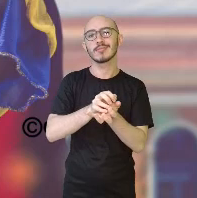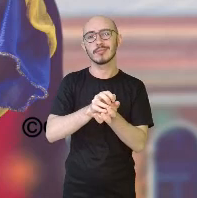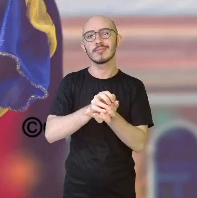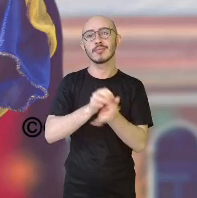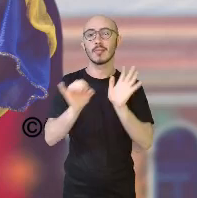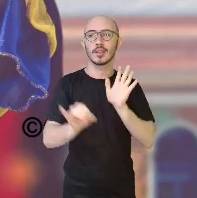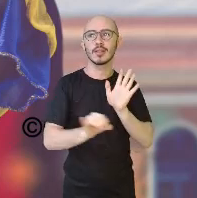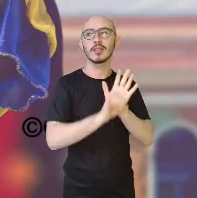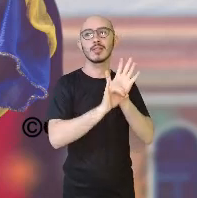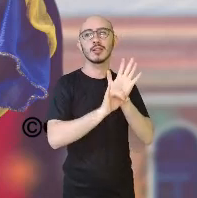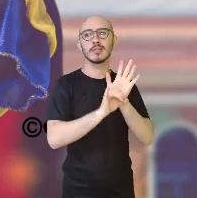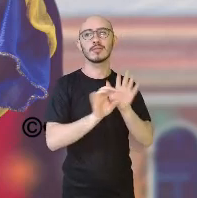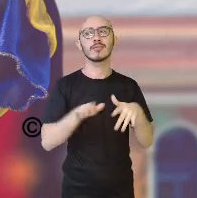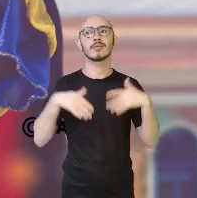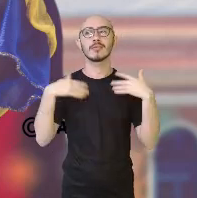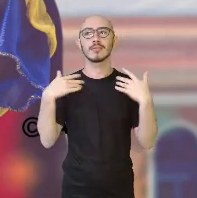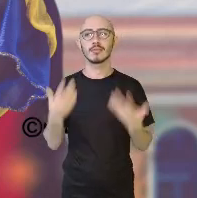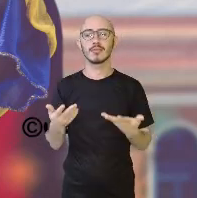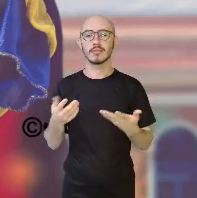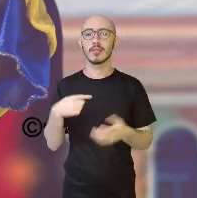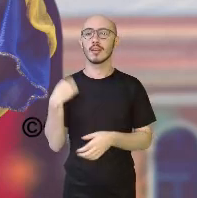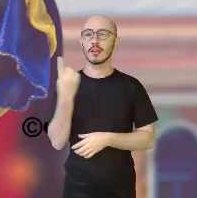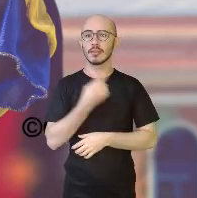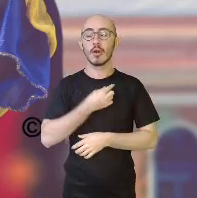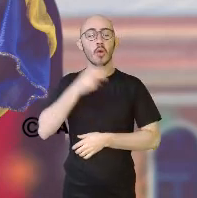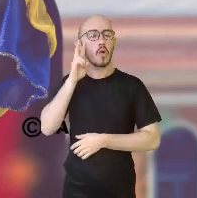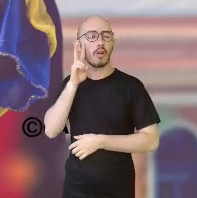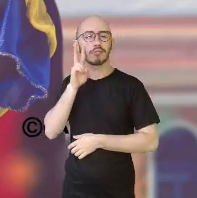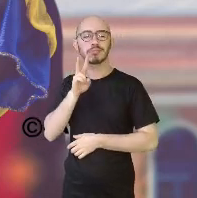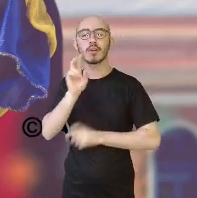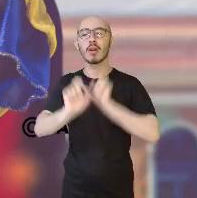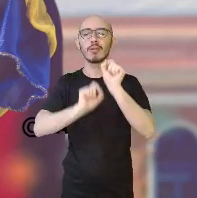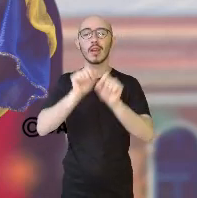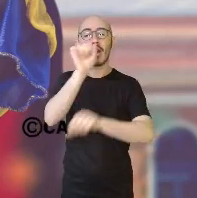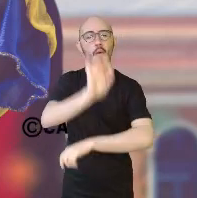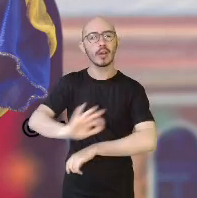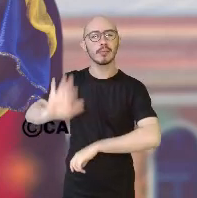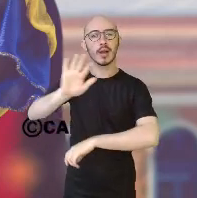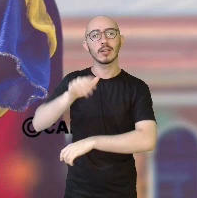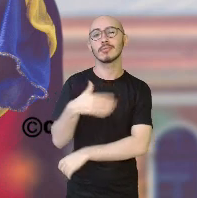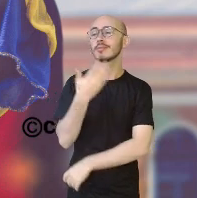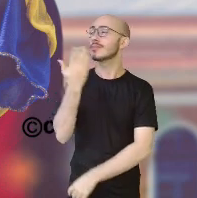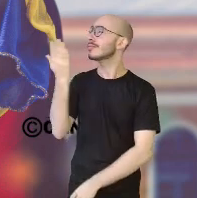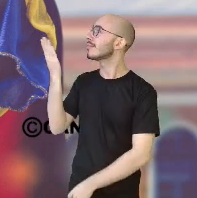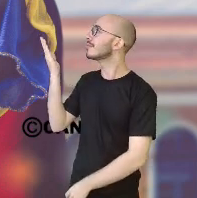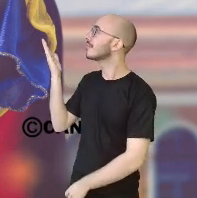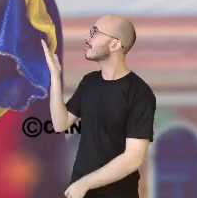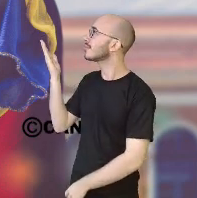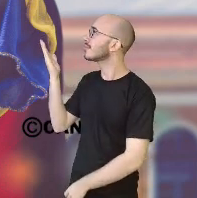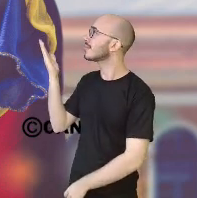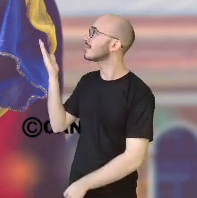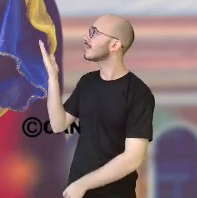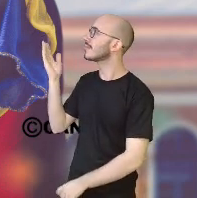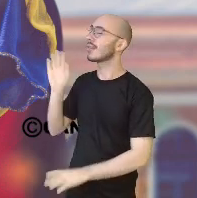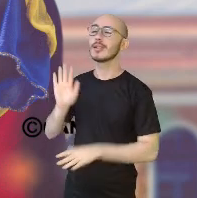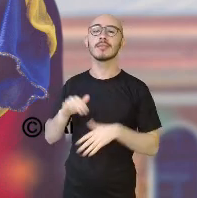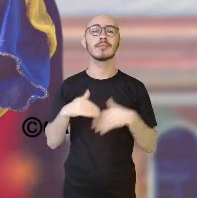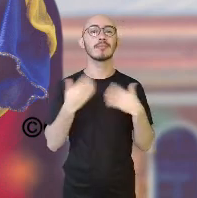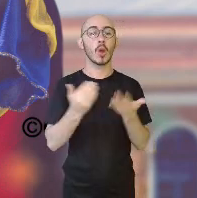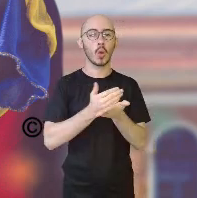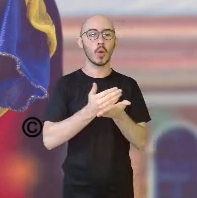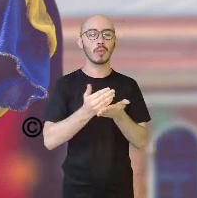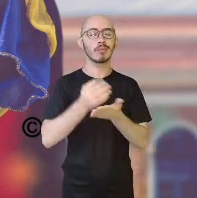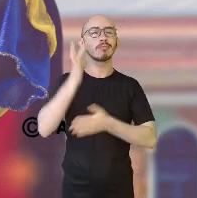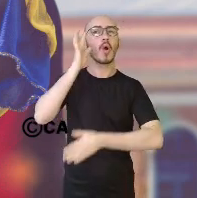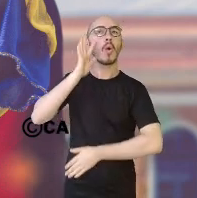identidade. Pois é, quando a gente olha para essa imagem aí, a gente já começa a pensar o que